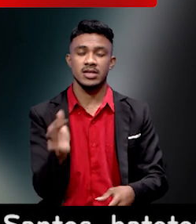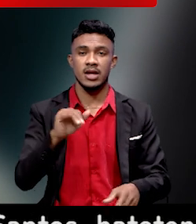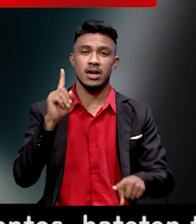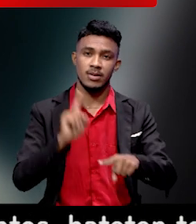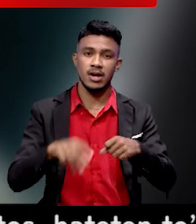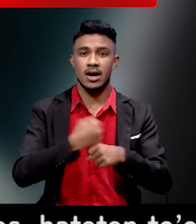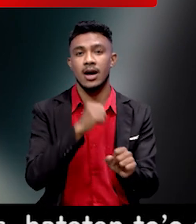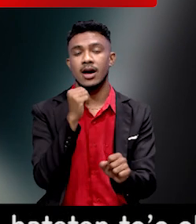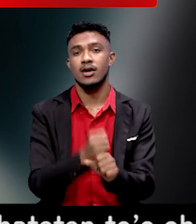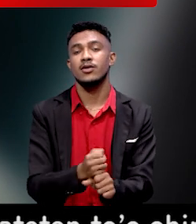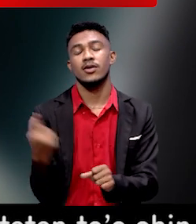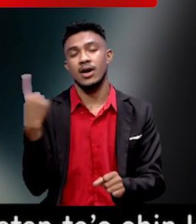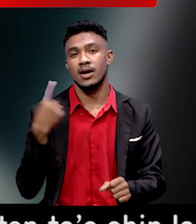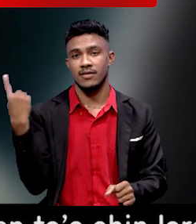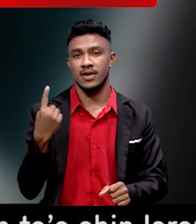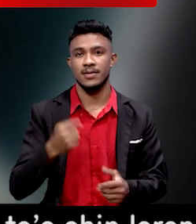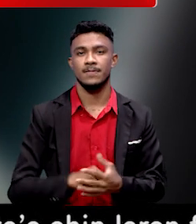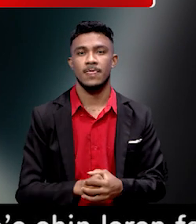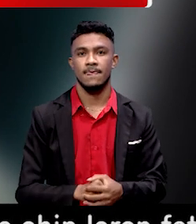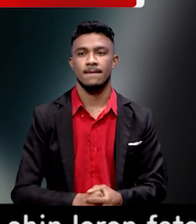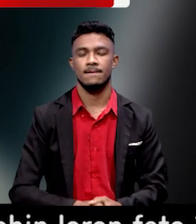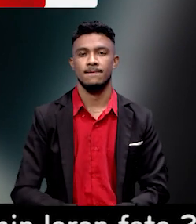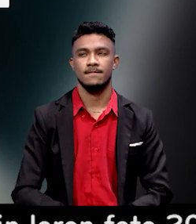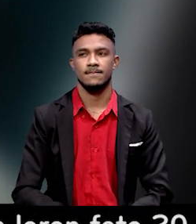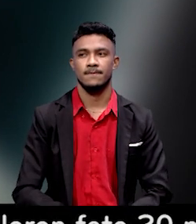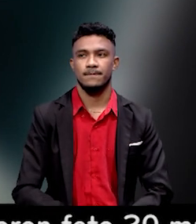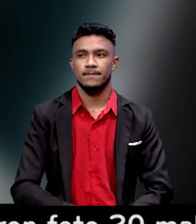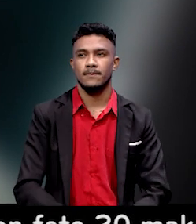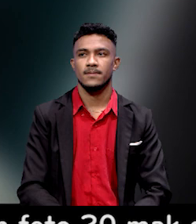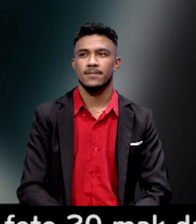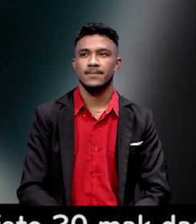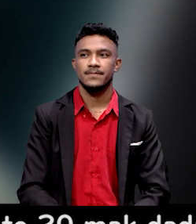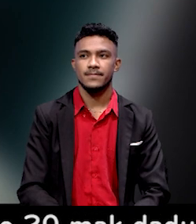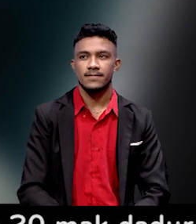tan aktu siren be hanesang ne. Agustin da Costa, Adere Tusimenis, Ziemen.